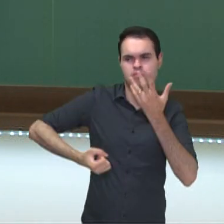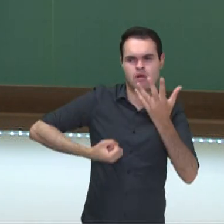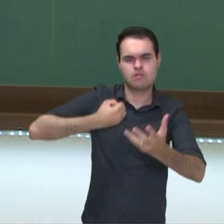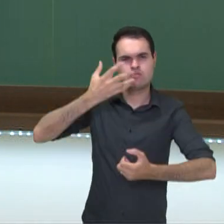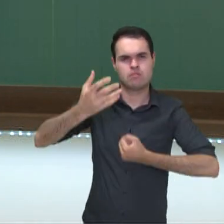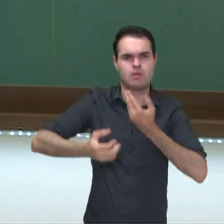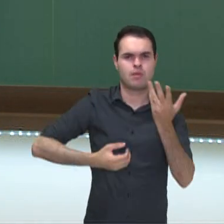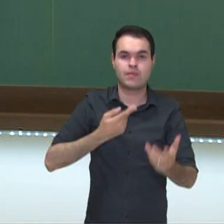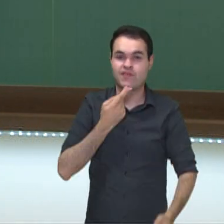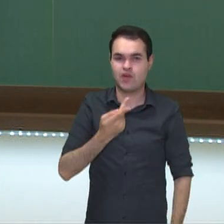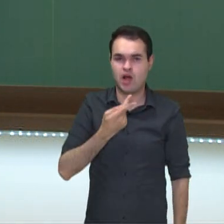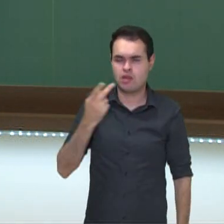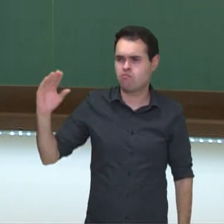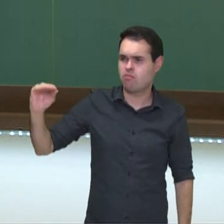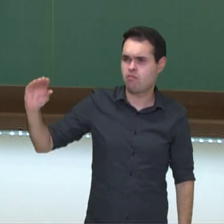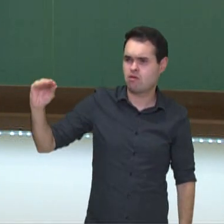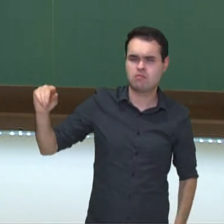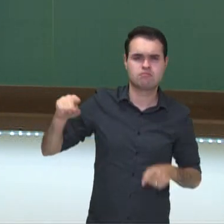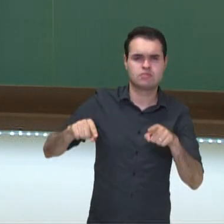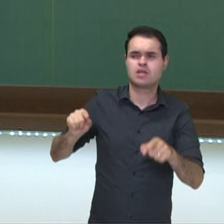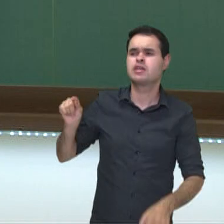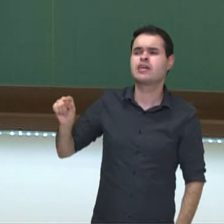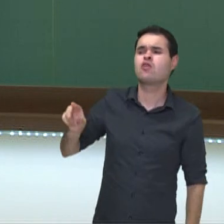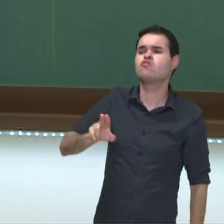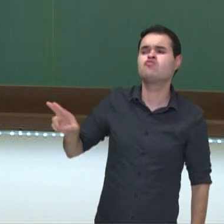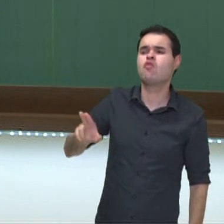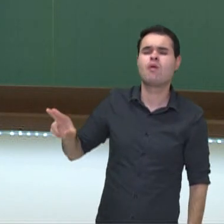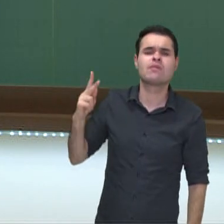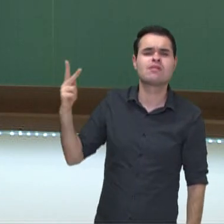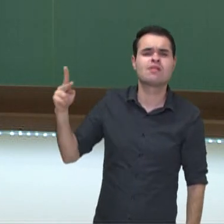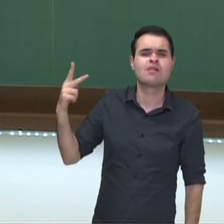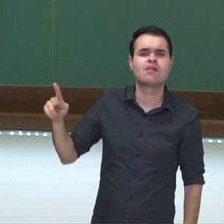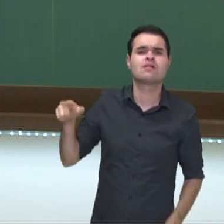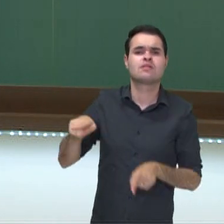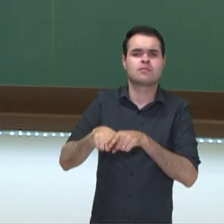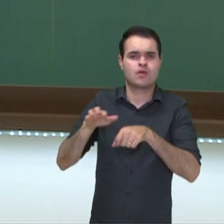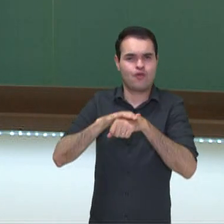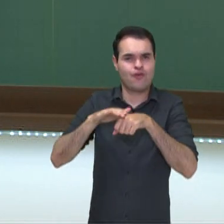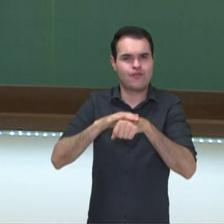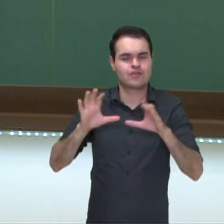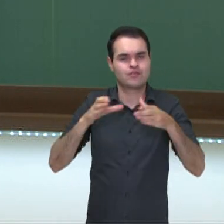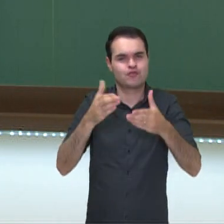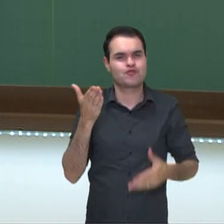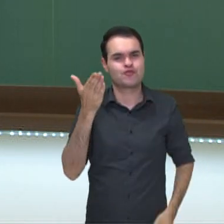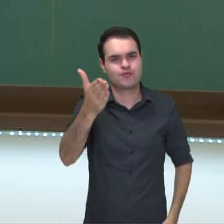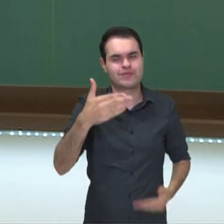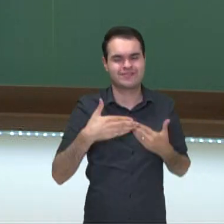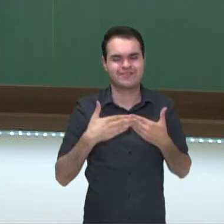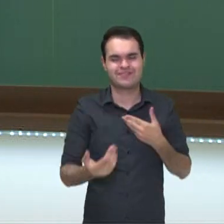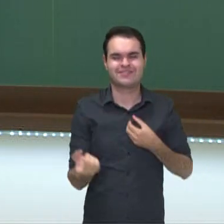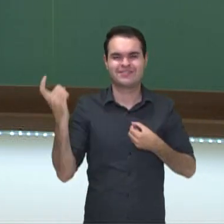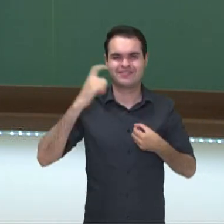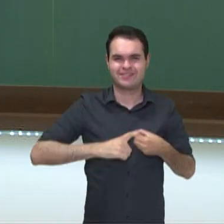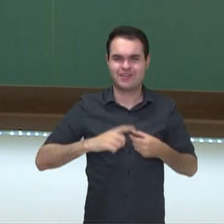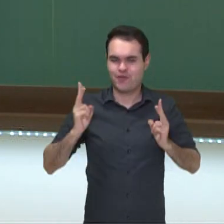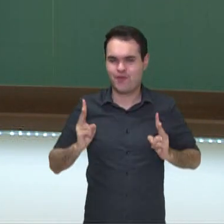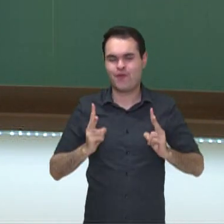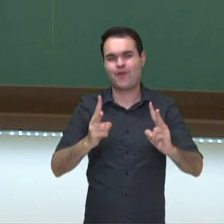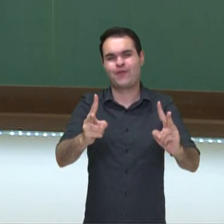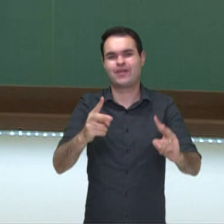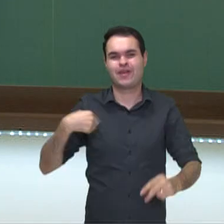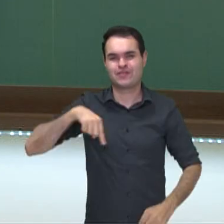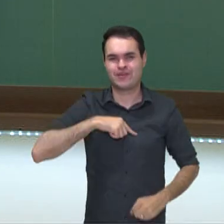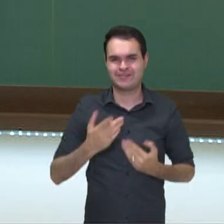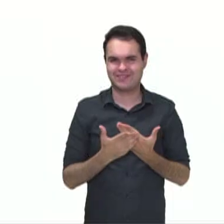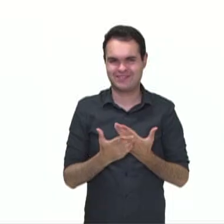pela fala. Fale quem é essa pessoa, converse com a sua turma e daqui a pouquinho a gente volta para dar continuidade à